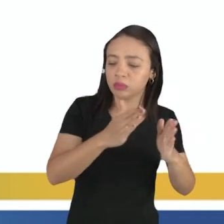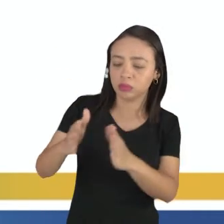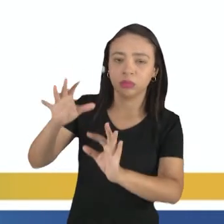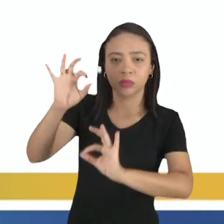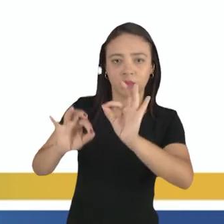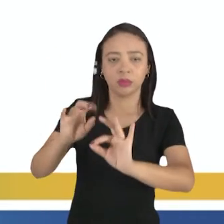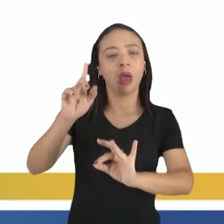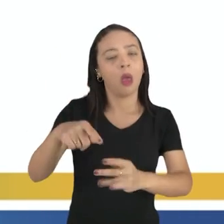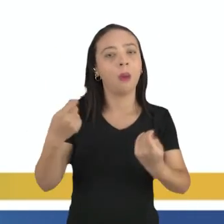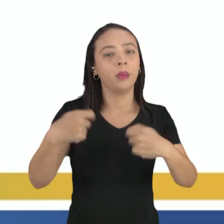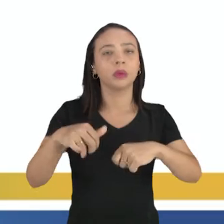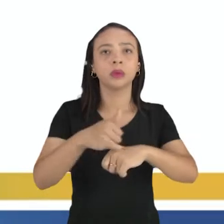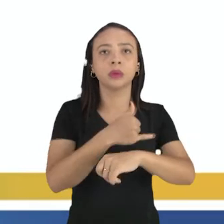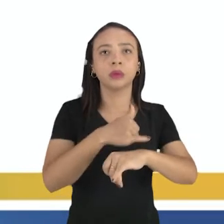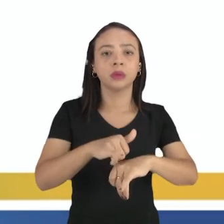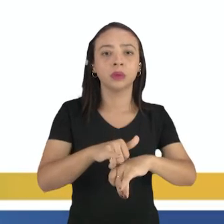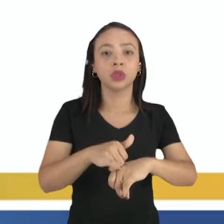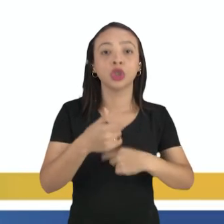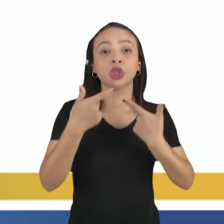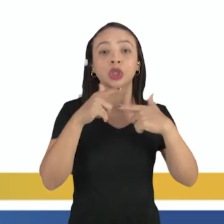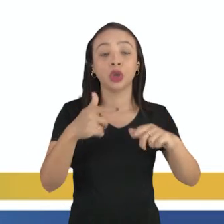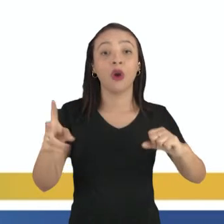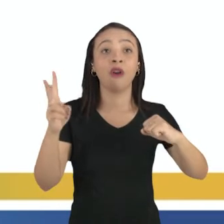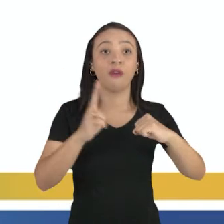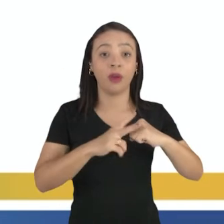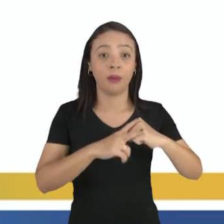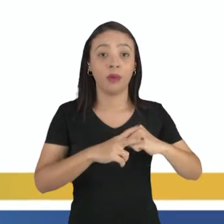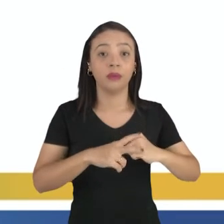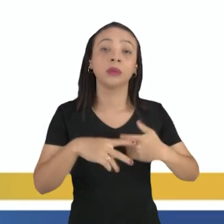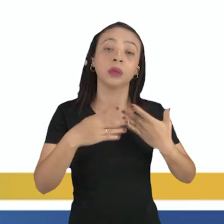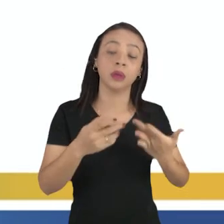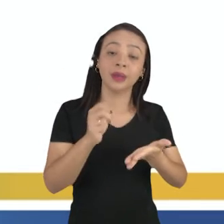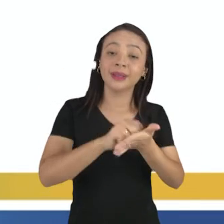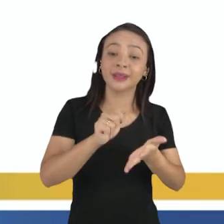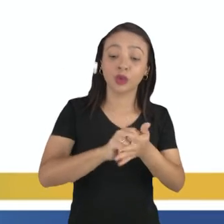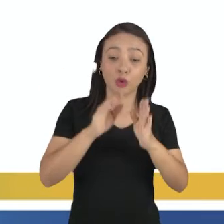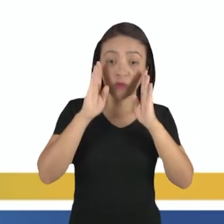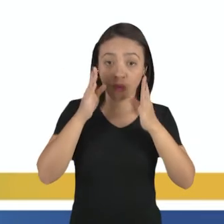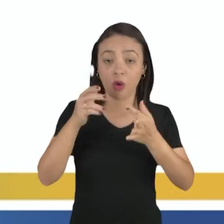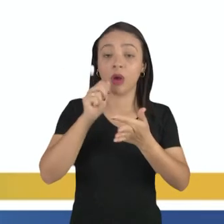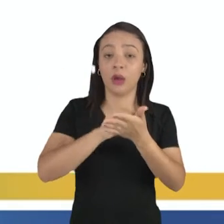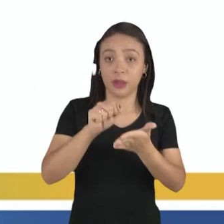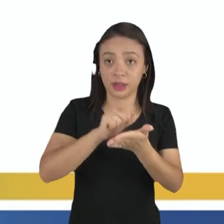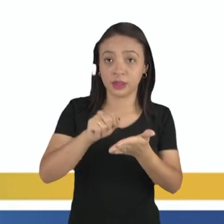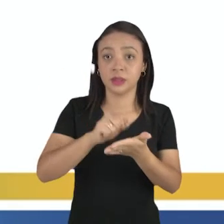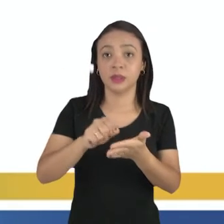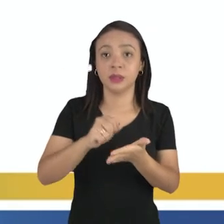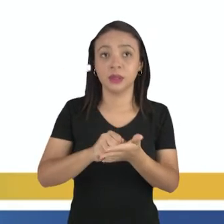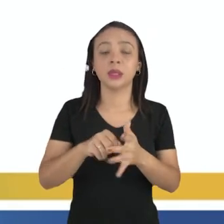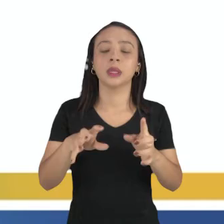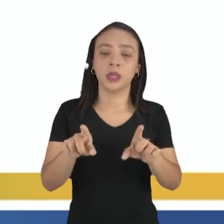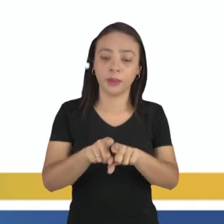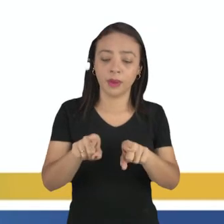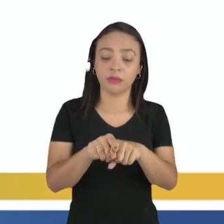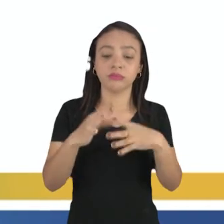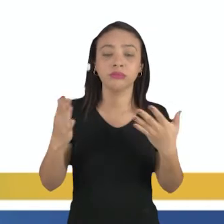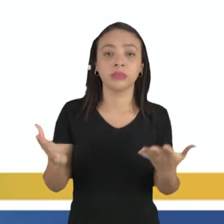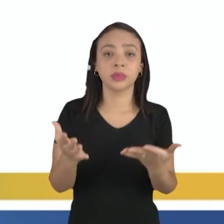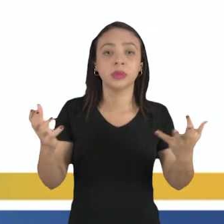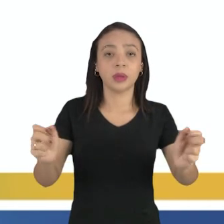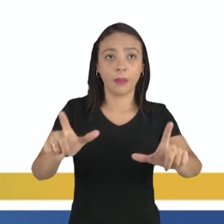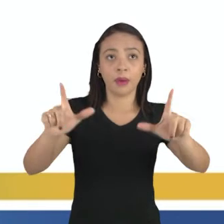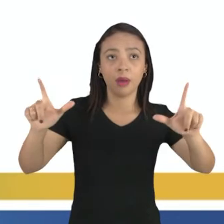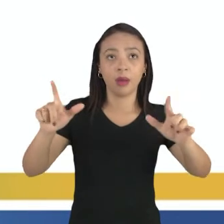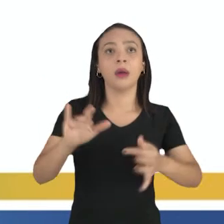recurso de linguagem verbal, ou seja, a escrita, o foco da questão é na escrita, que contribui para o destaque, é